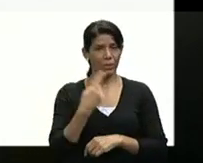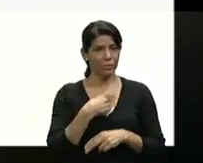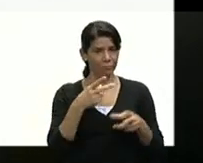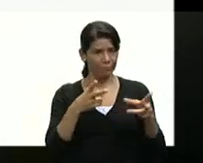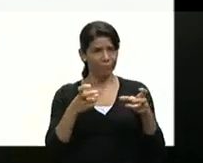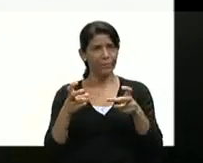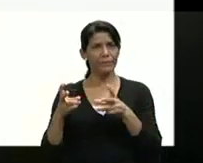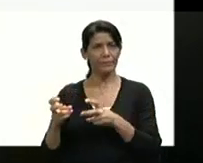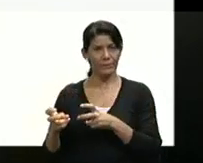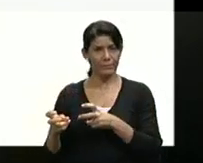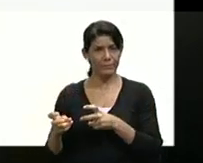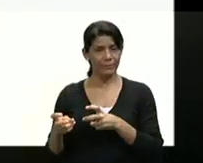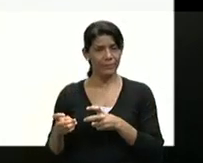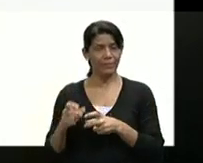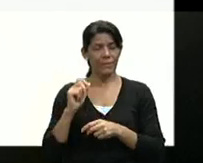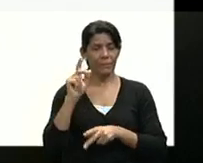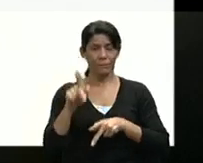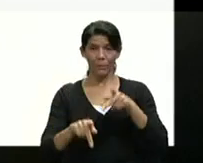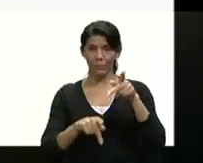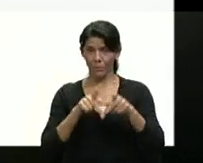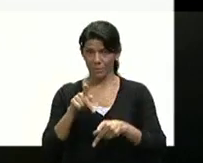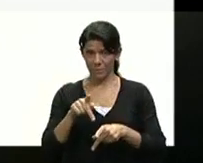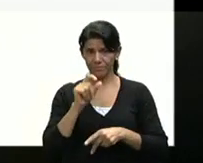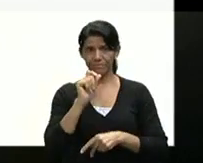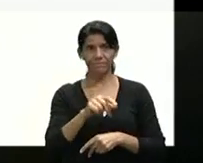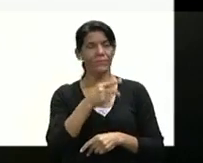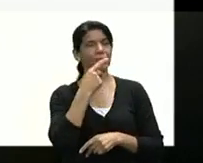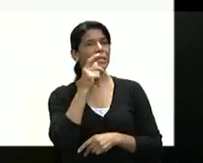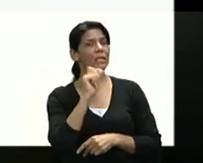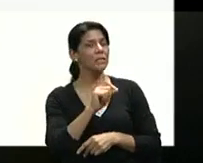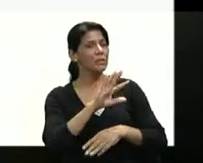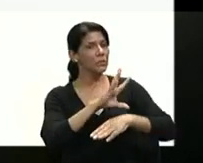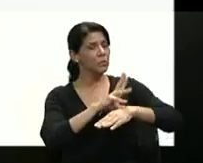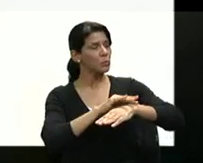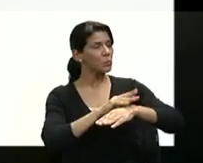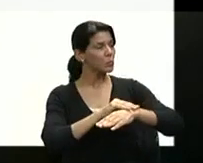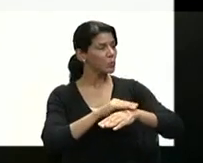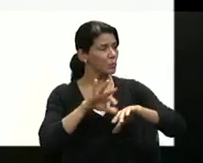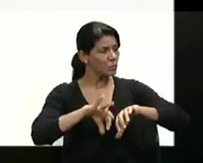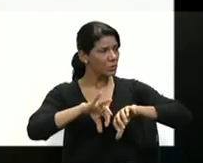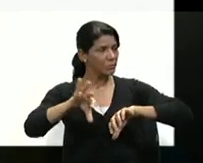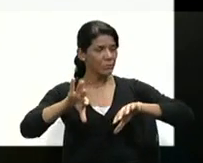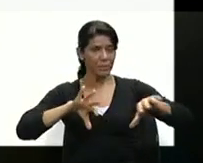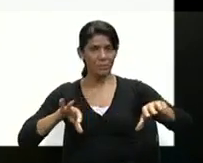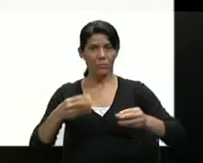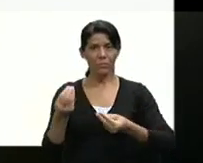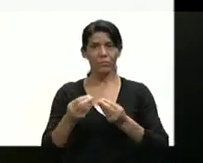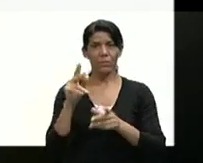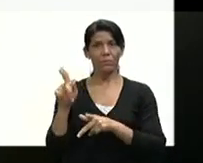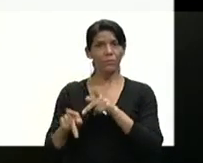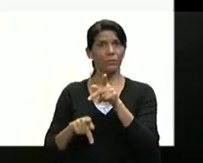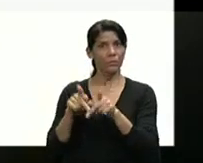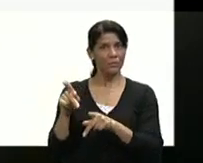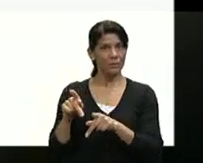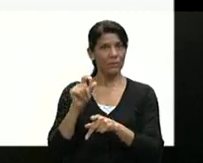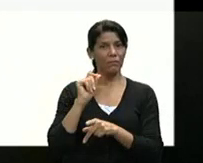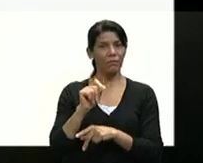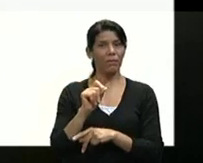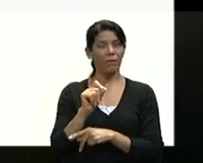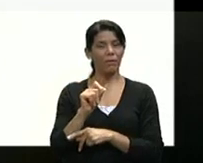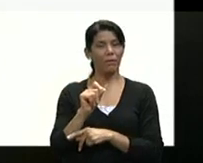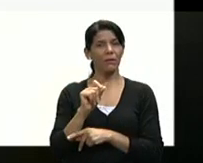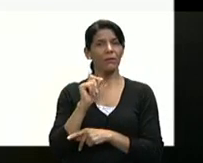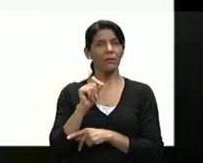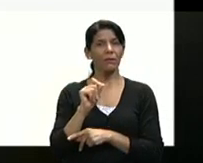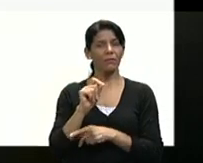observamos na população, né? Falando em descentralização, como a população ela